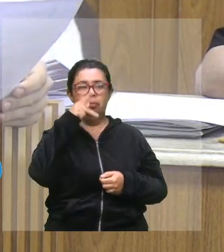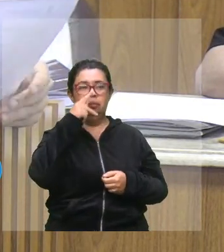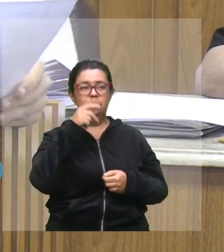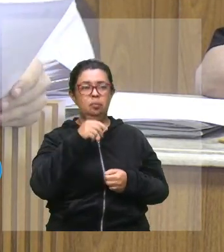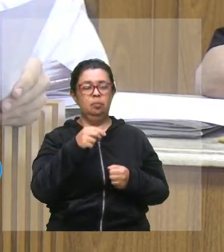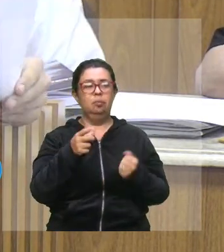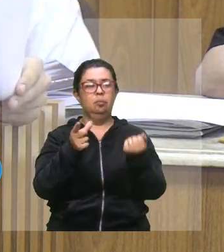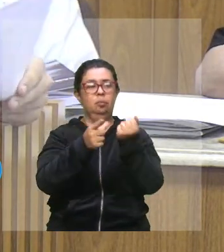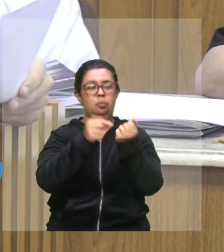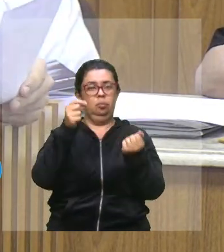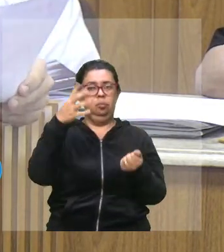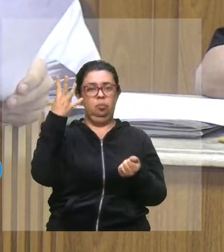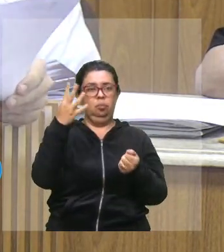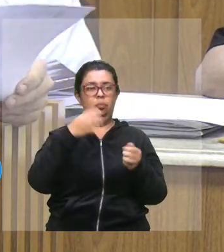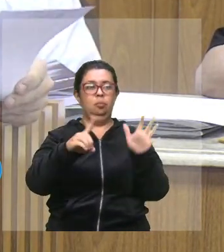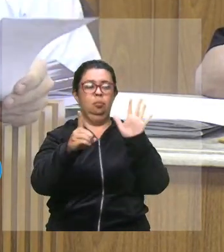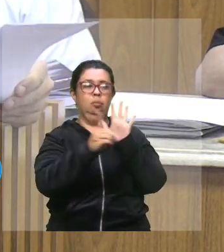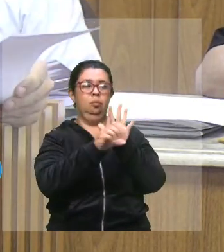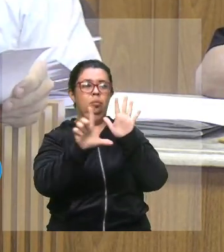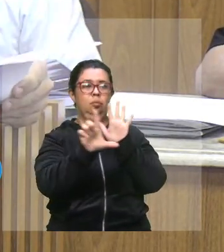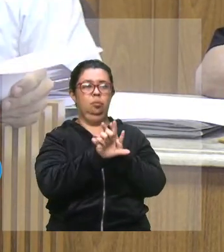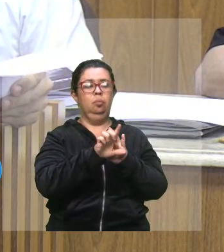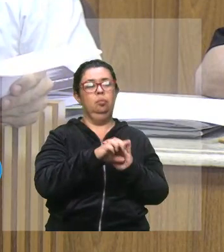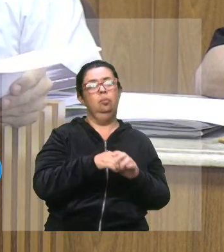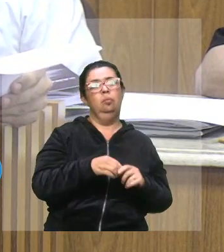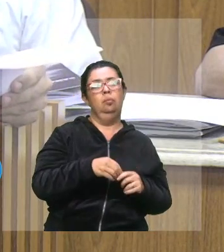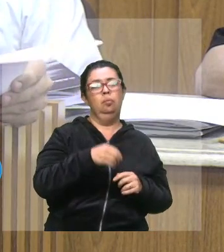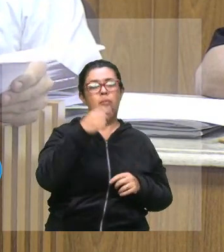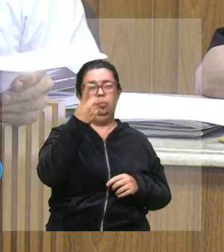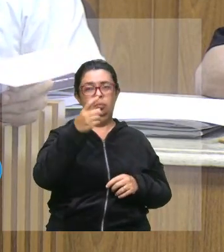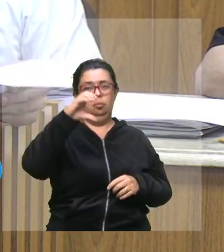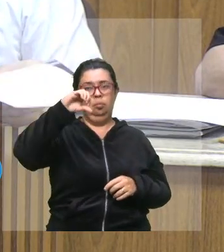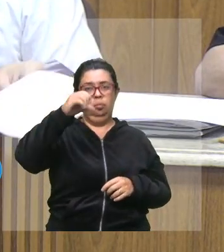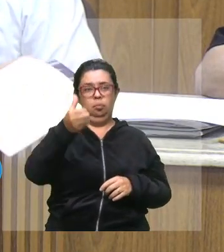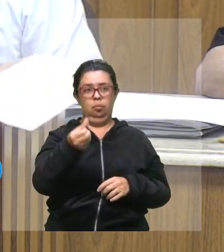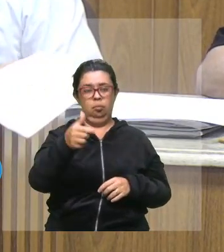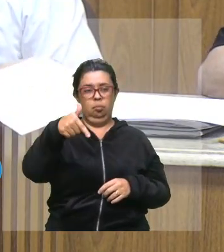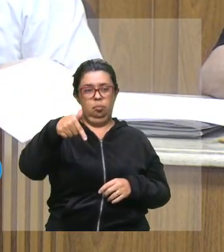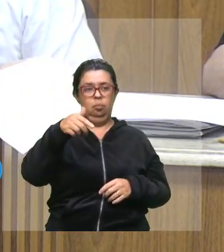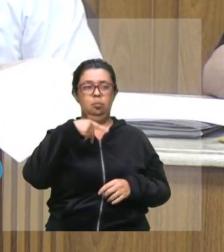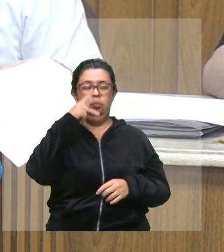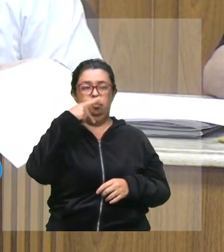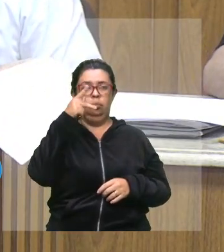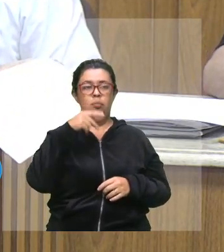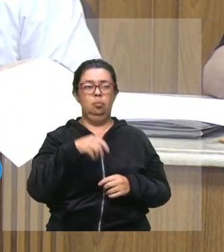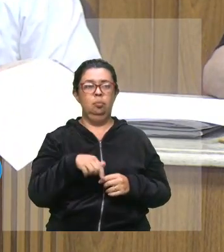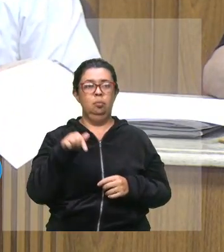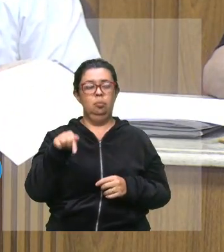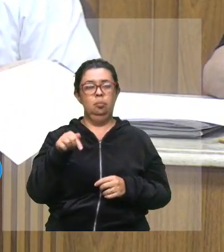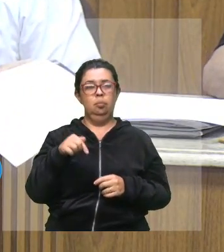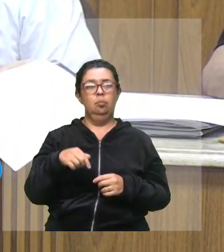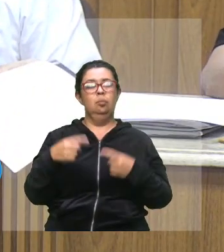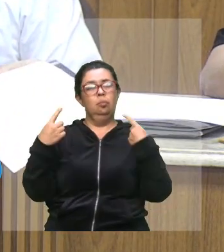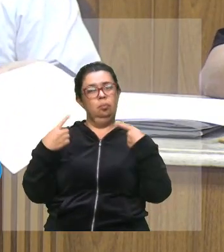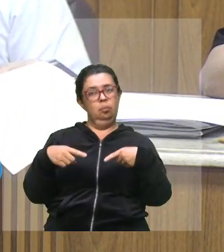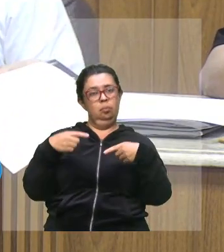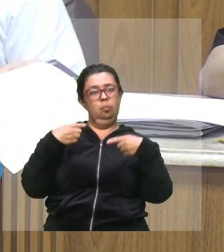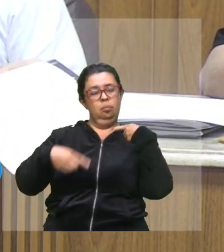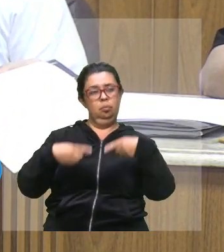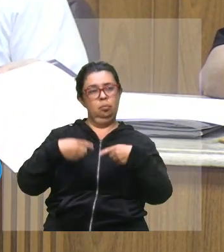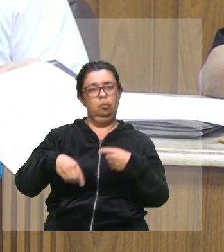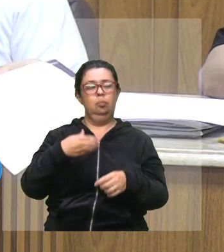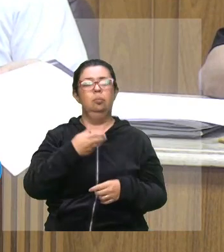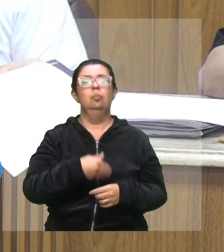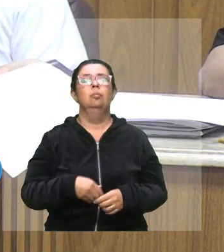artigo 4º do Decreto-Lei 201 de 1967, que determina que são infrações político-administrativas dos